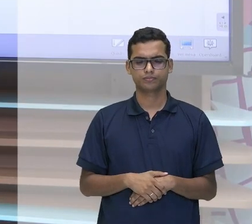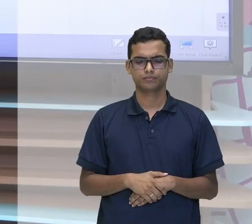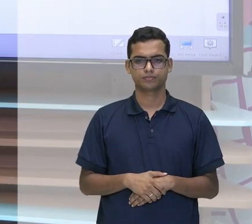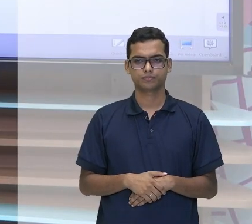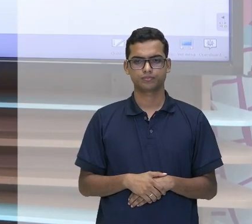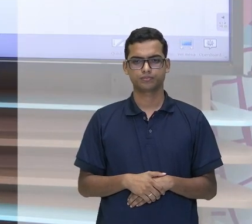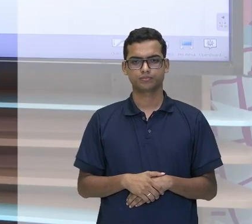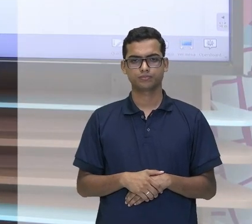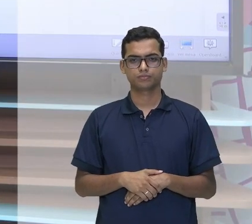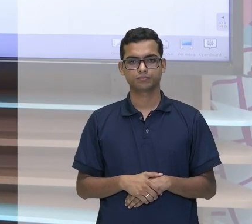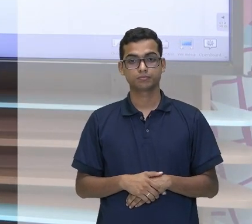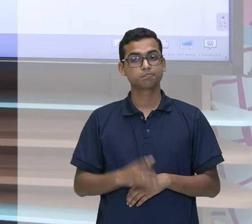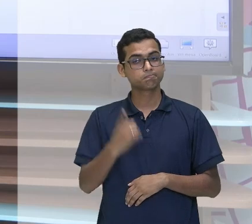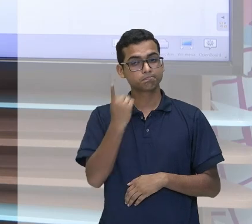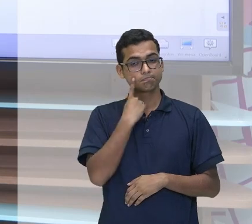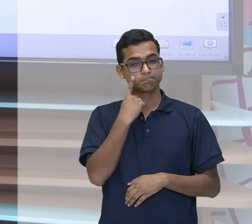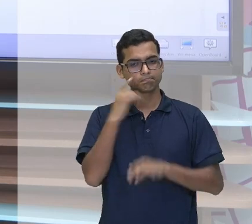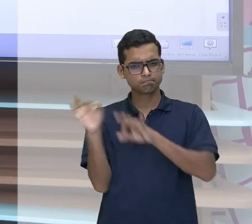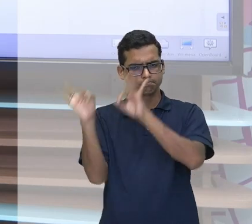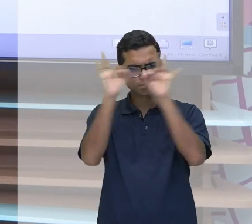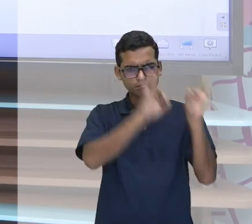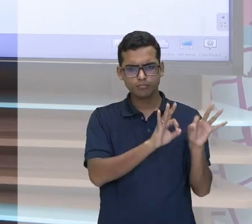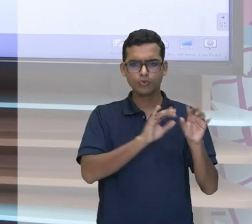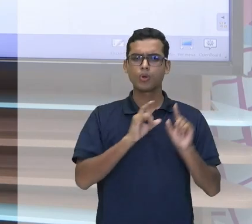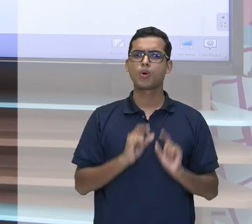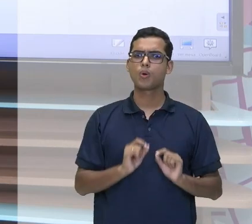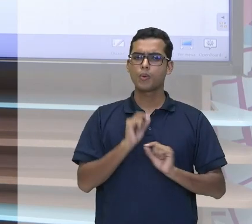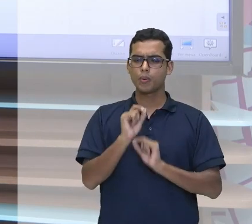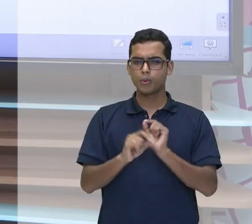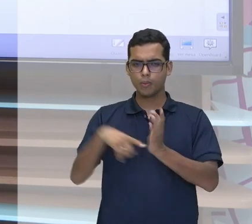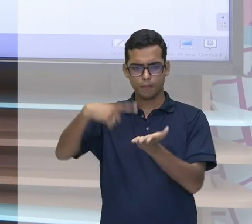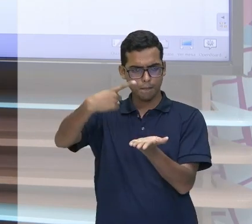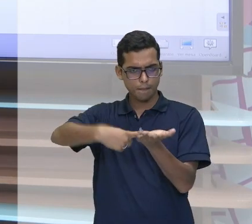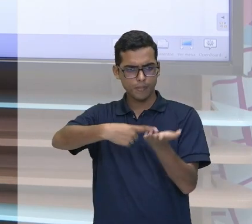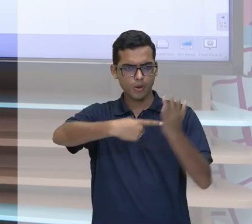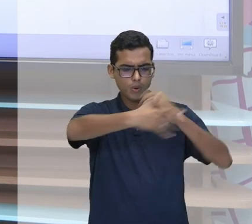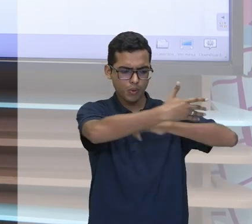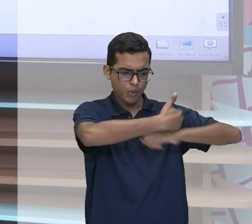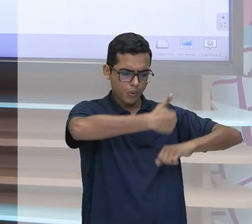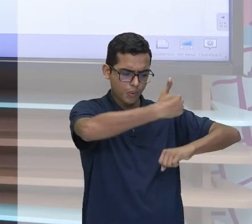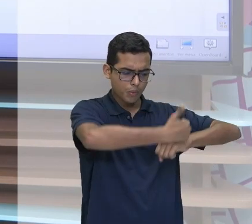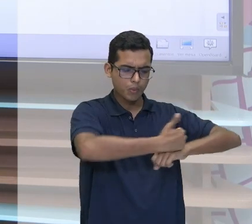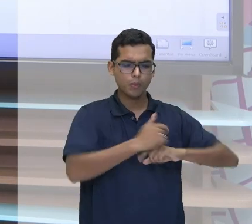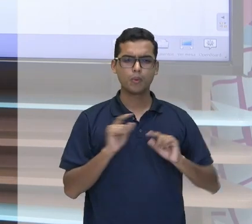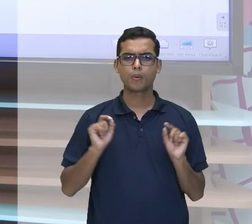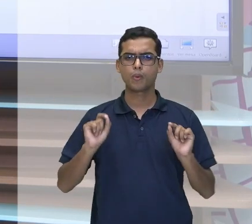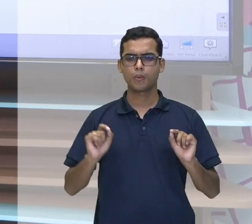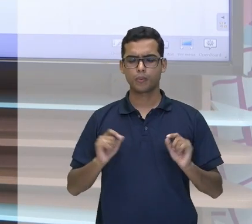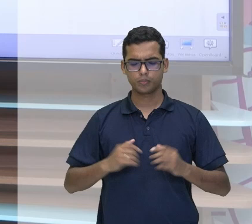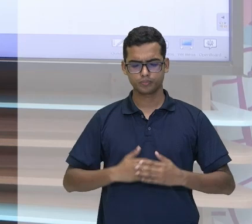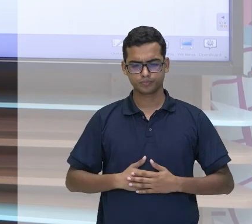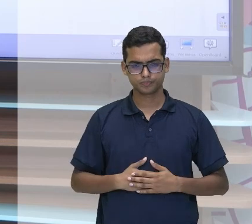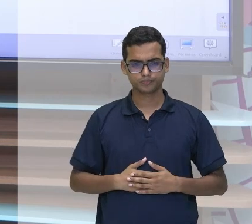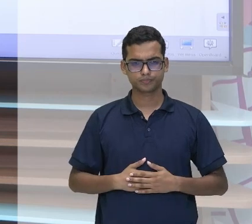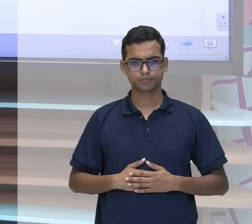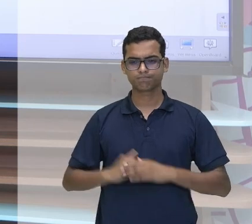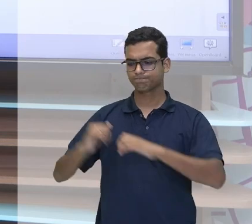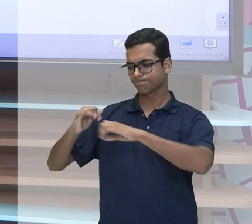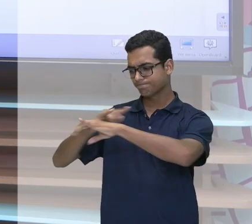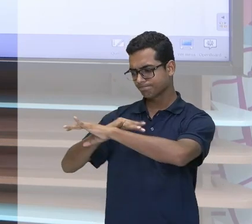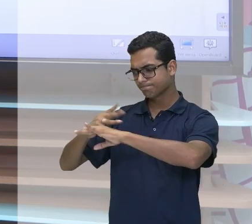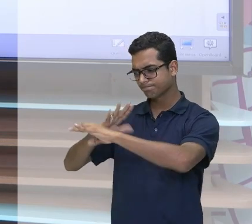Bem, a gente observa a partir do Pacto Colonial que as metrópoles elas acabam